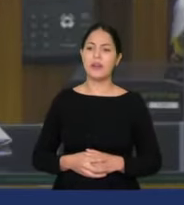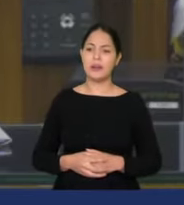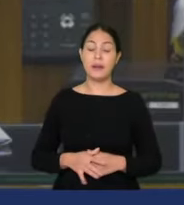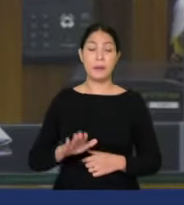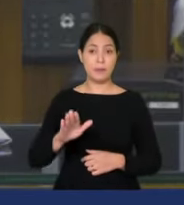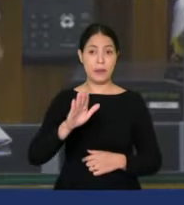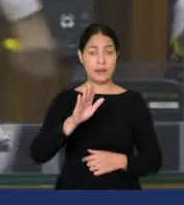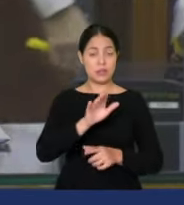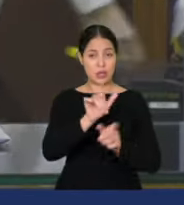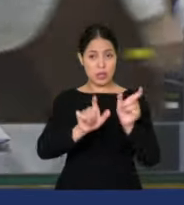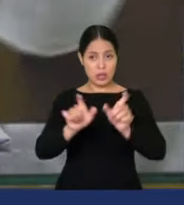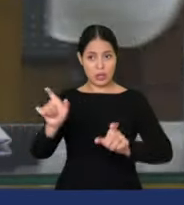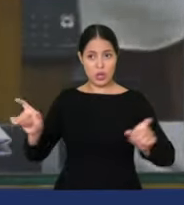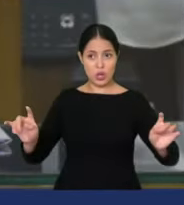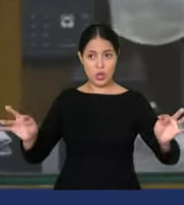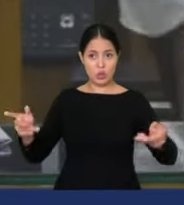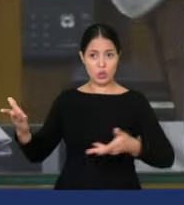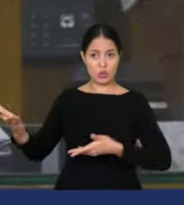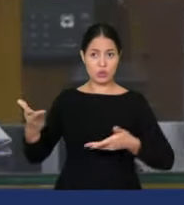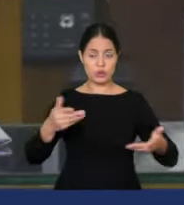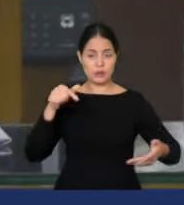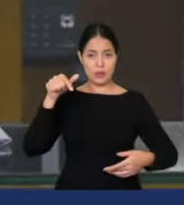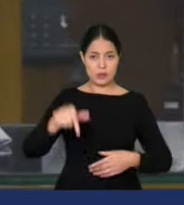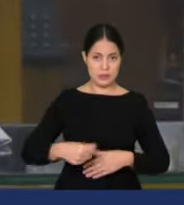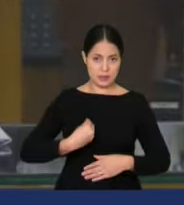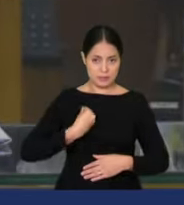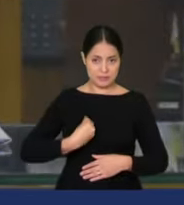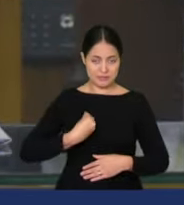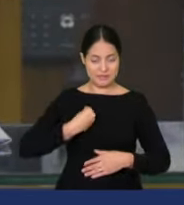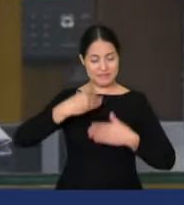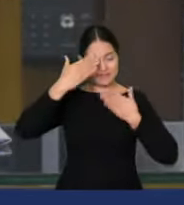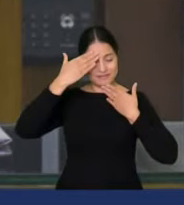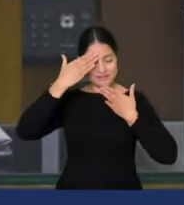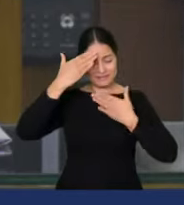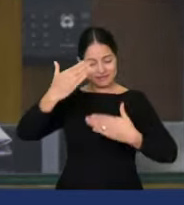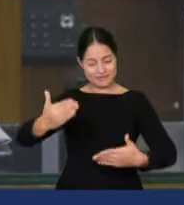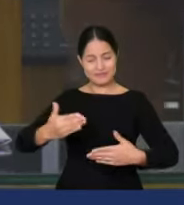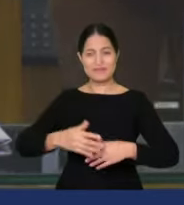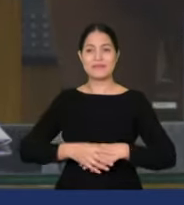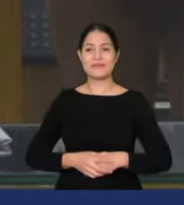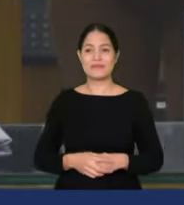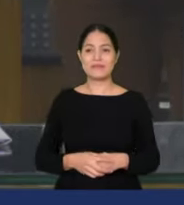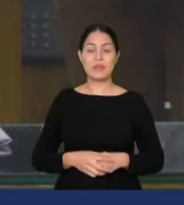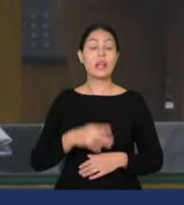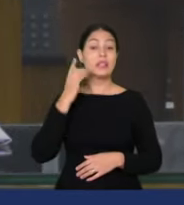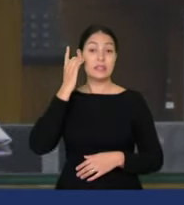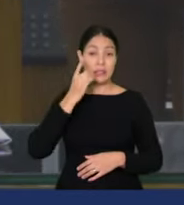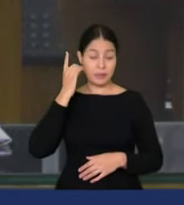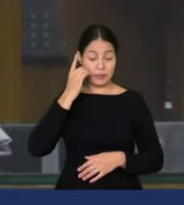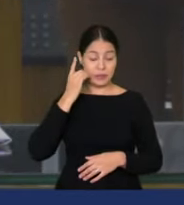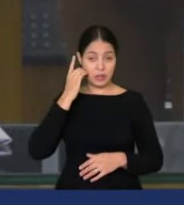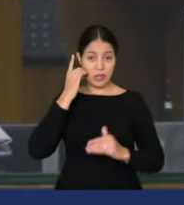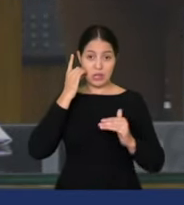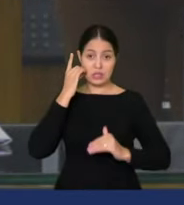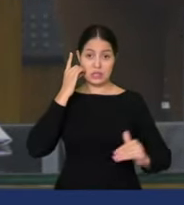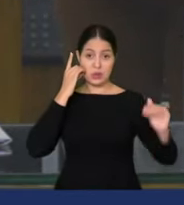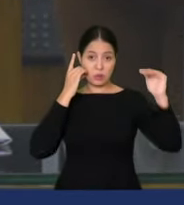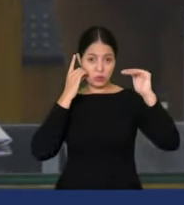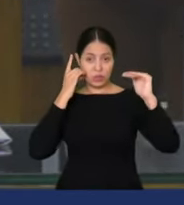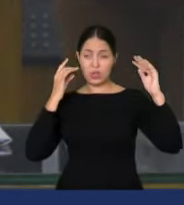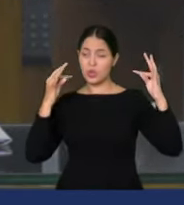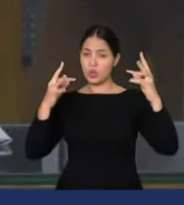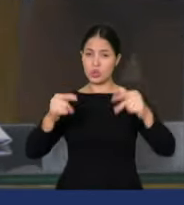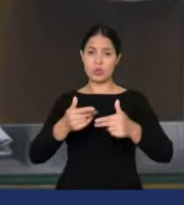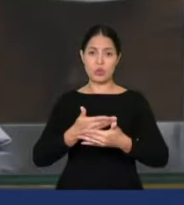de todos os convidados para participar dessa comissão geral, parlamentares e outras autoridades presentes,